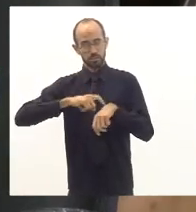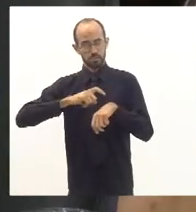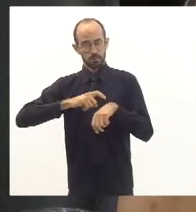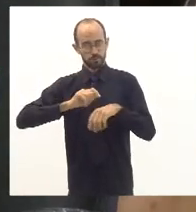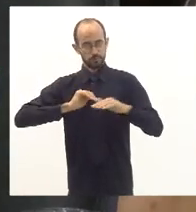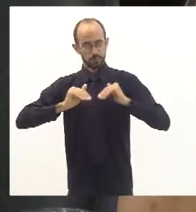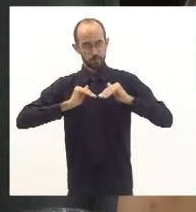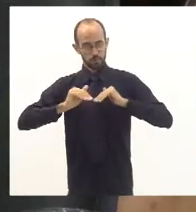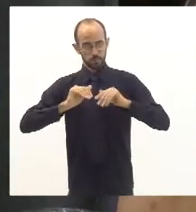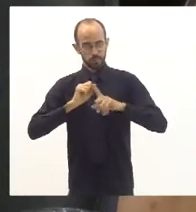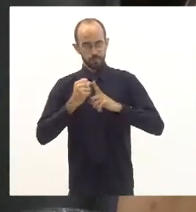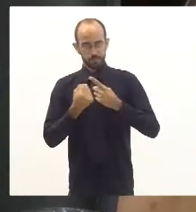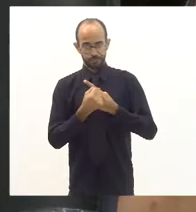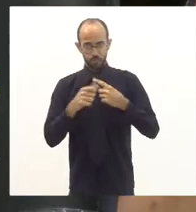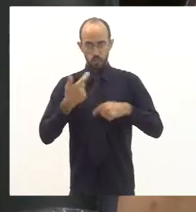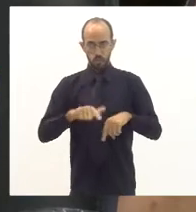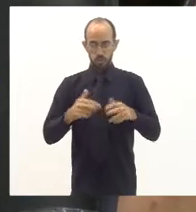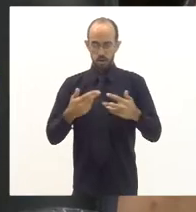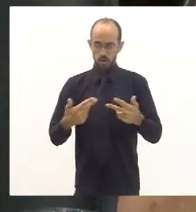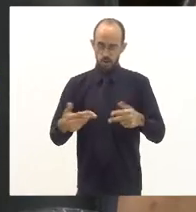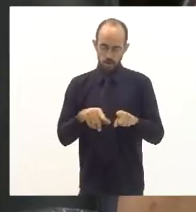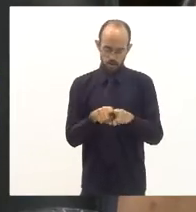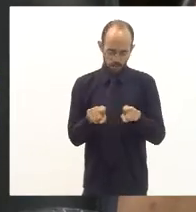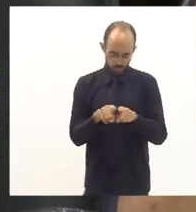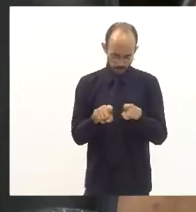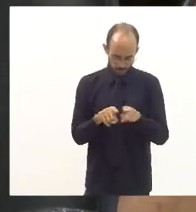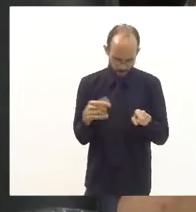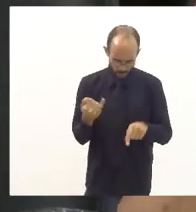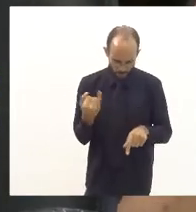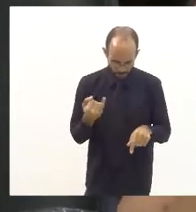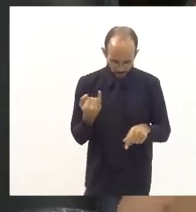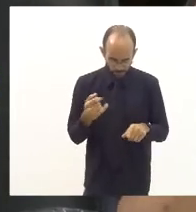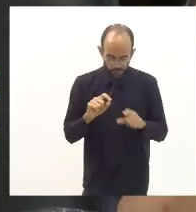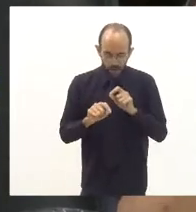social. Uma outra questão que eu acho que é importante trazer